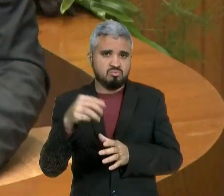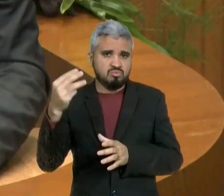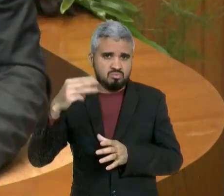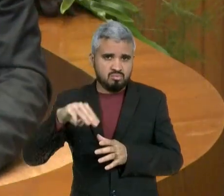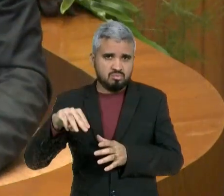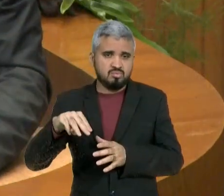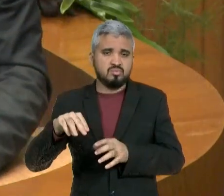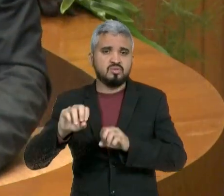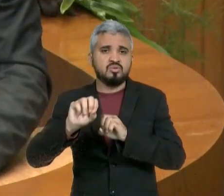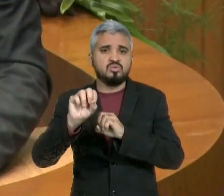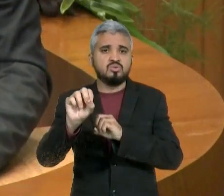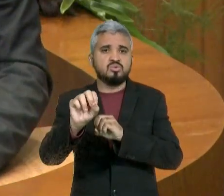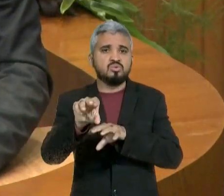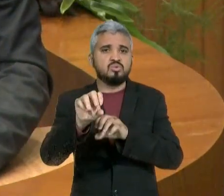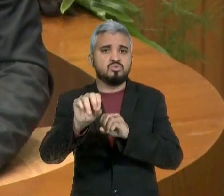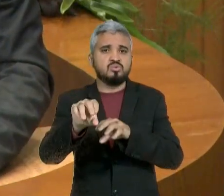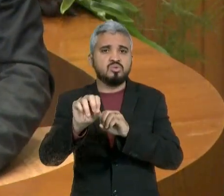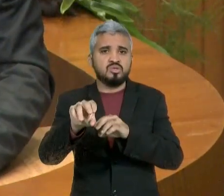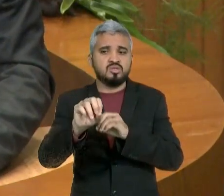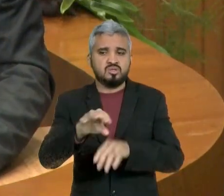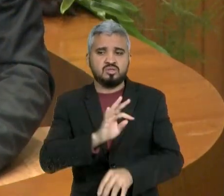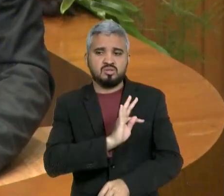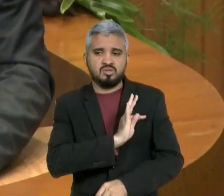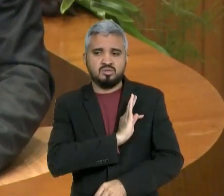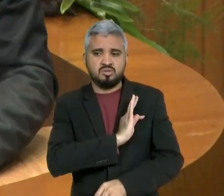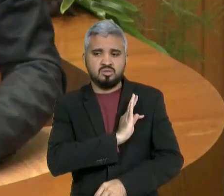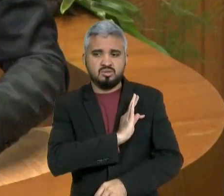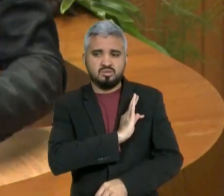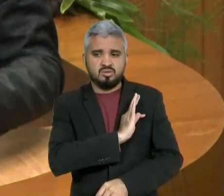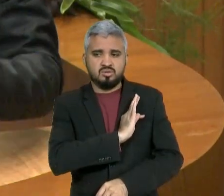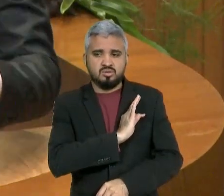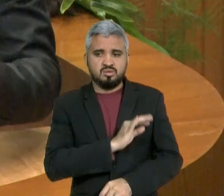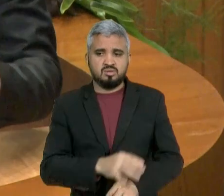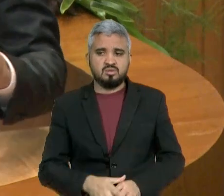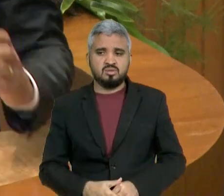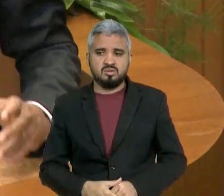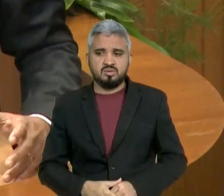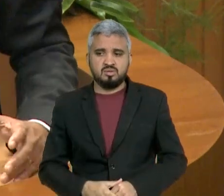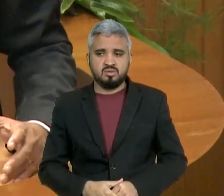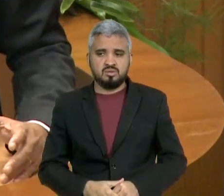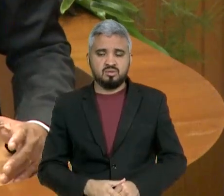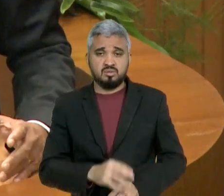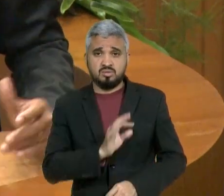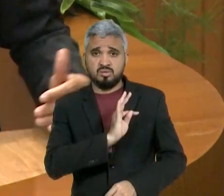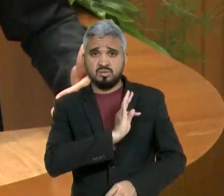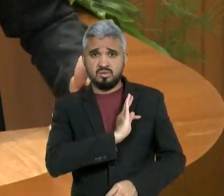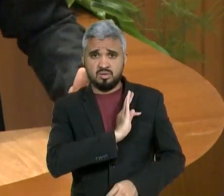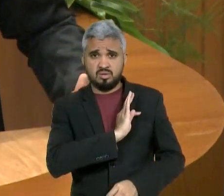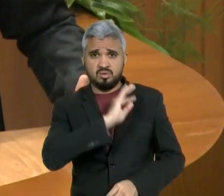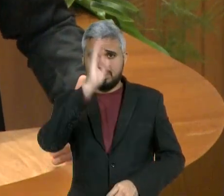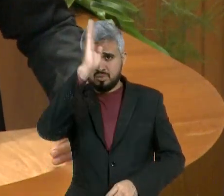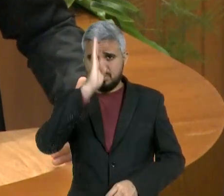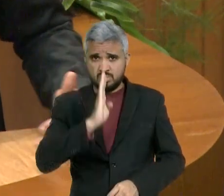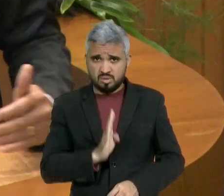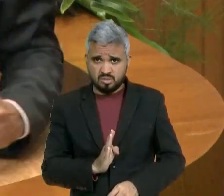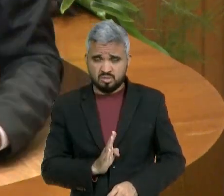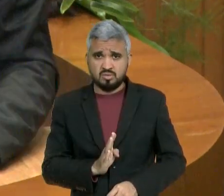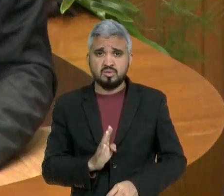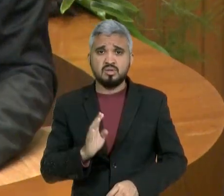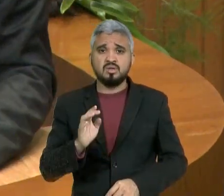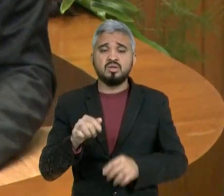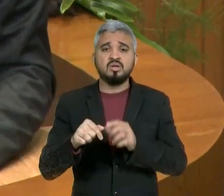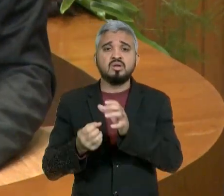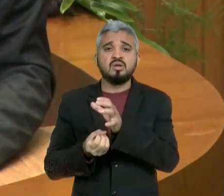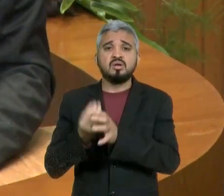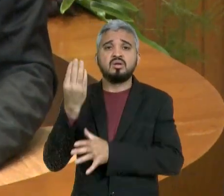o ensino técnico no Brasil, criado pelo presidente Lula